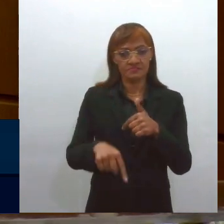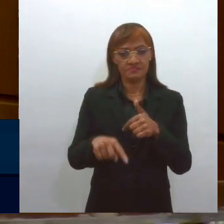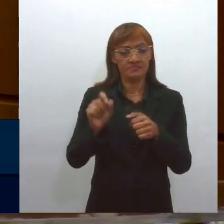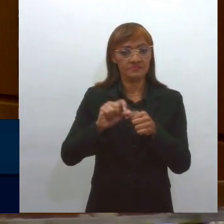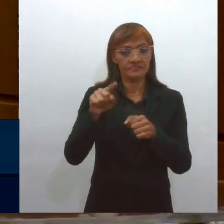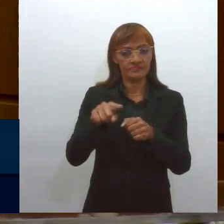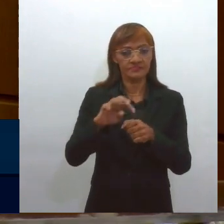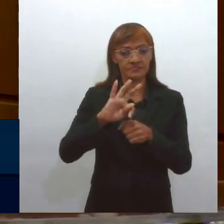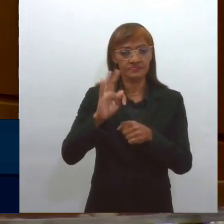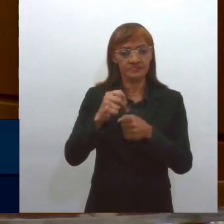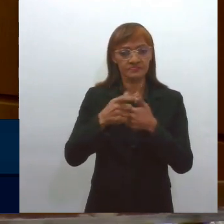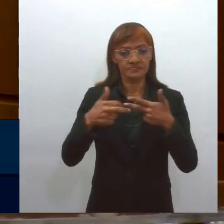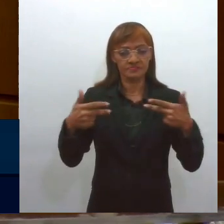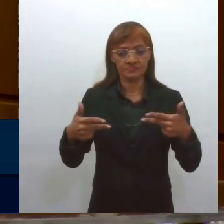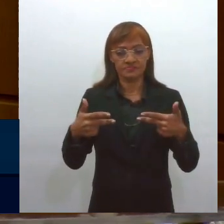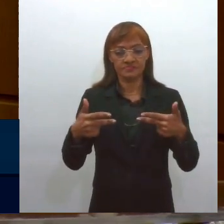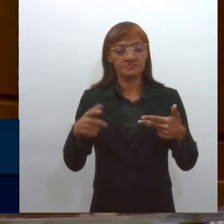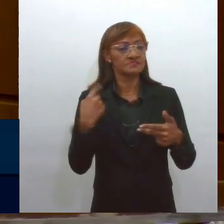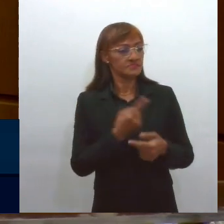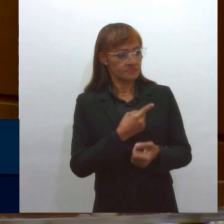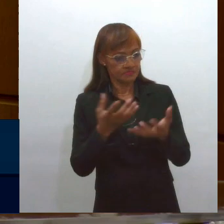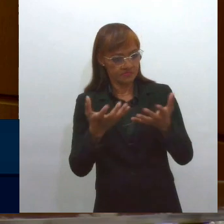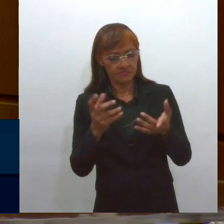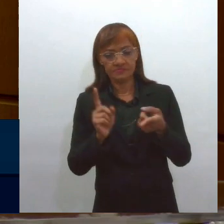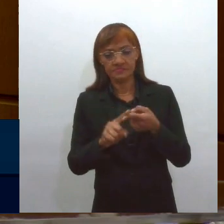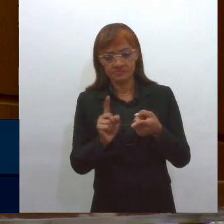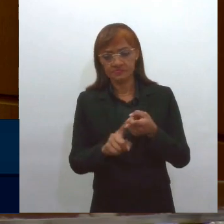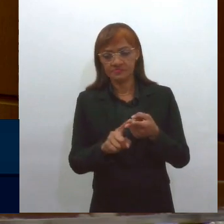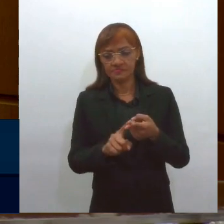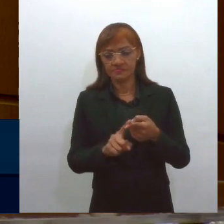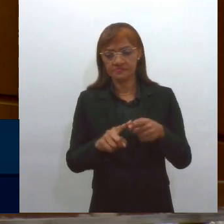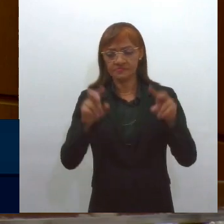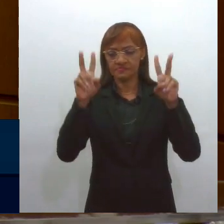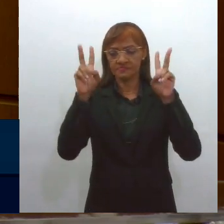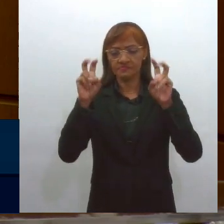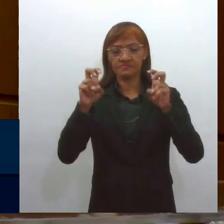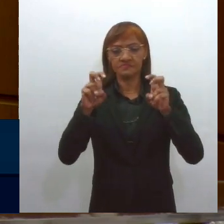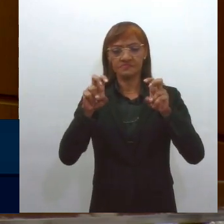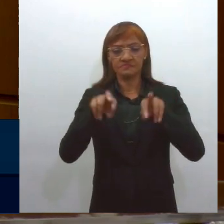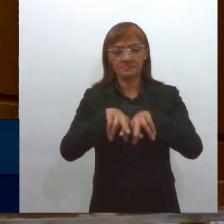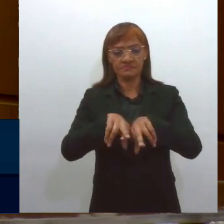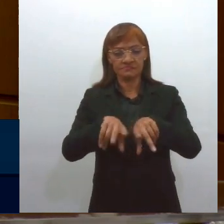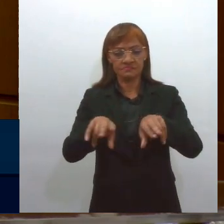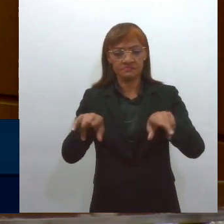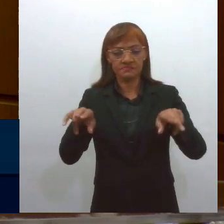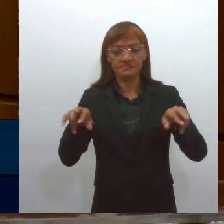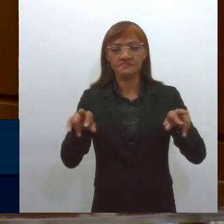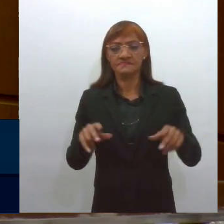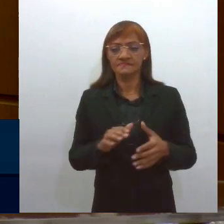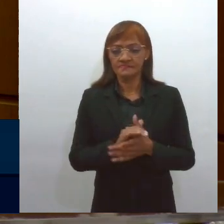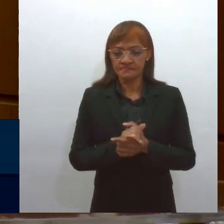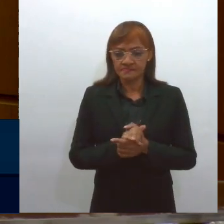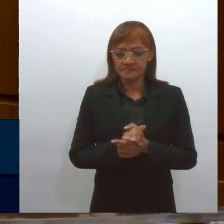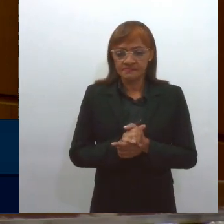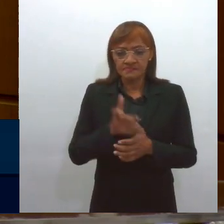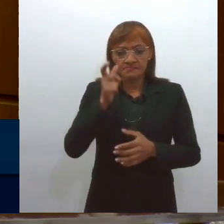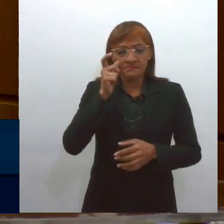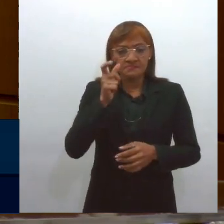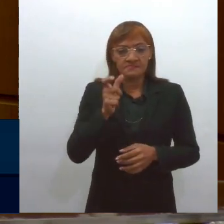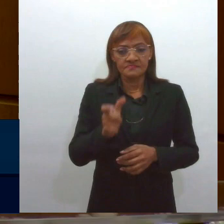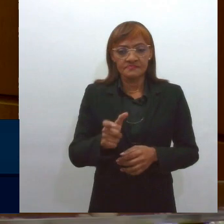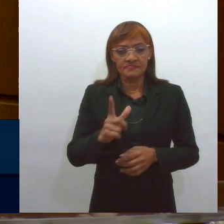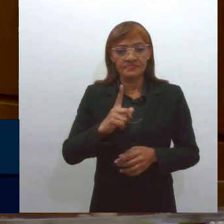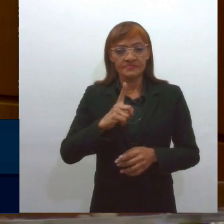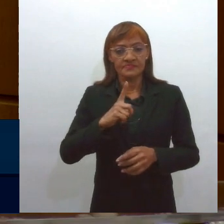buscamos tratar dos assuntos mais diversos que sejam de interesse da sociedade em geral e, assim,